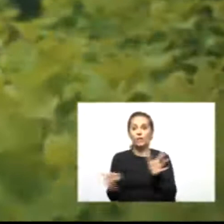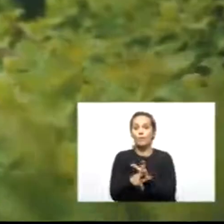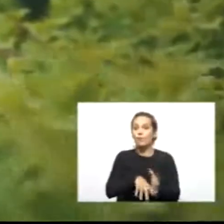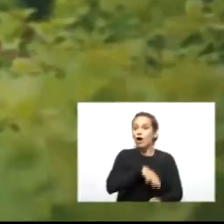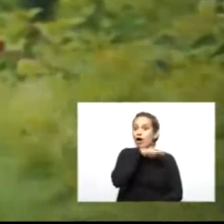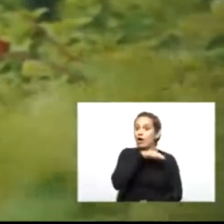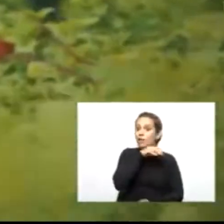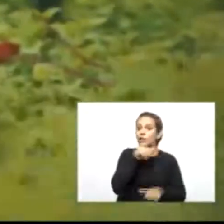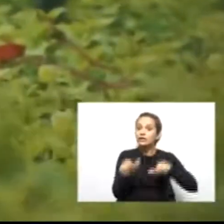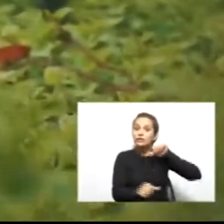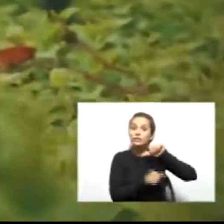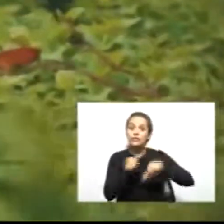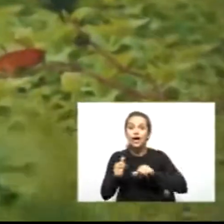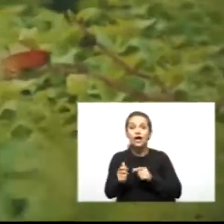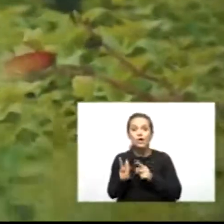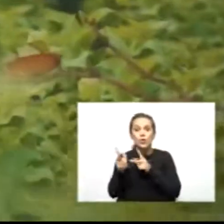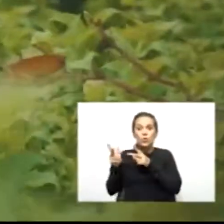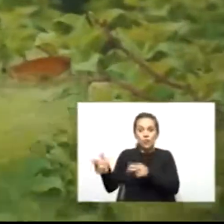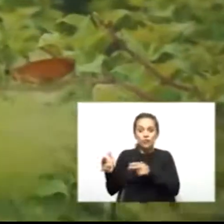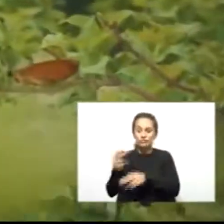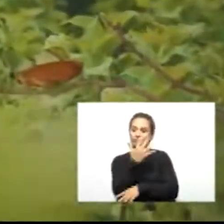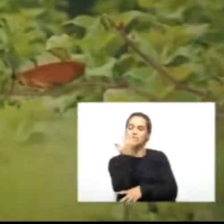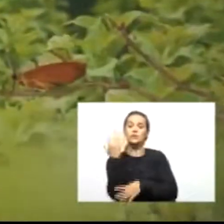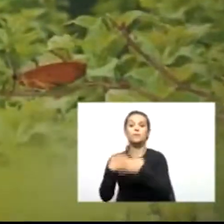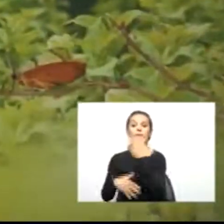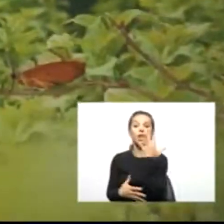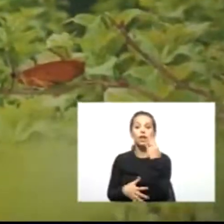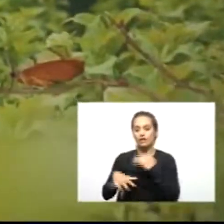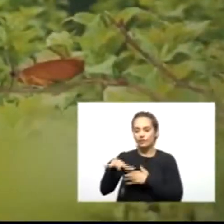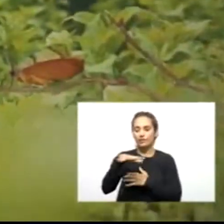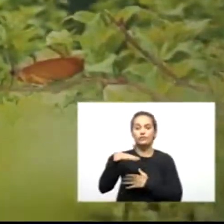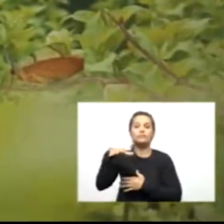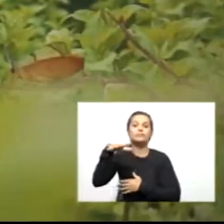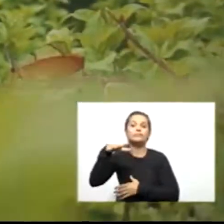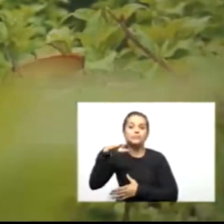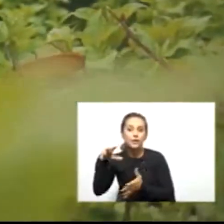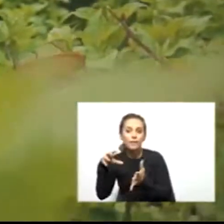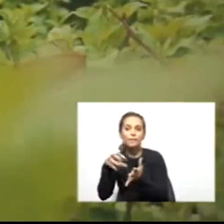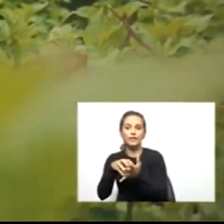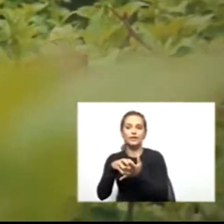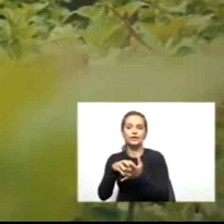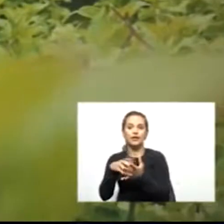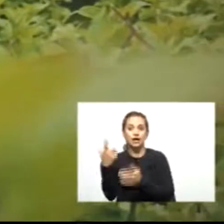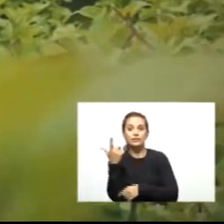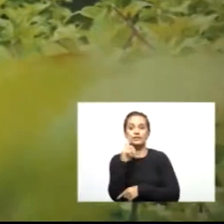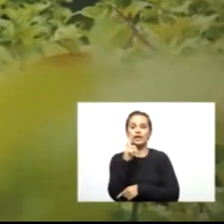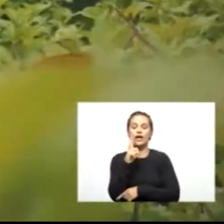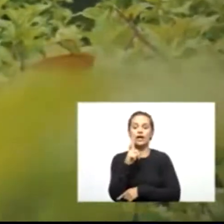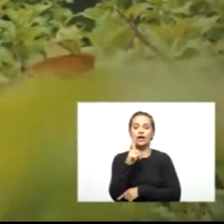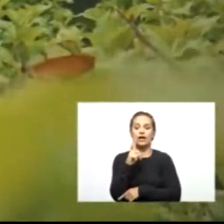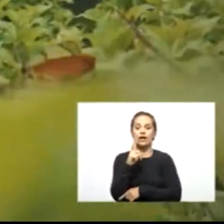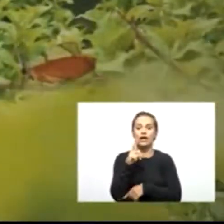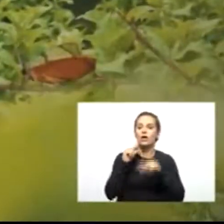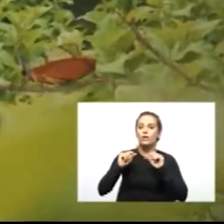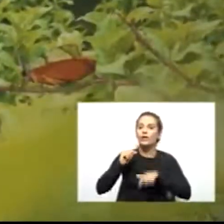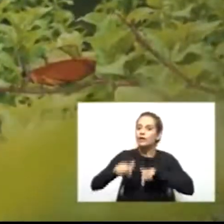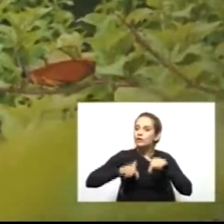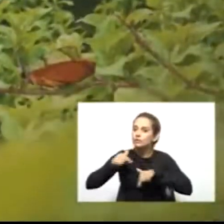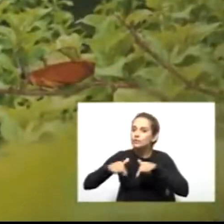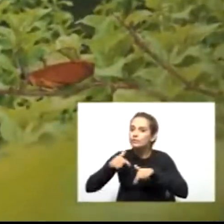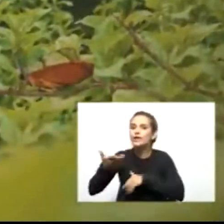tem de se tornar imperceptível ao predador. Desta forma, ele pode manter as suas